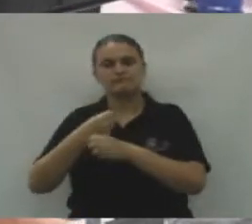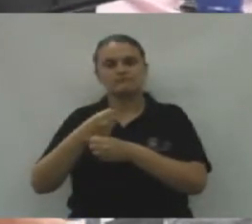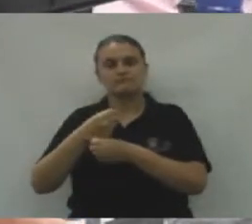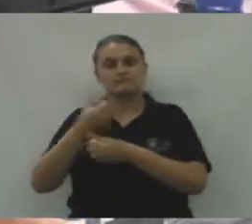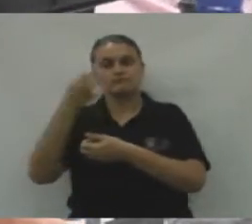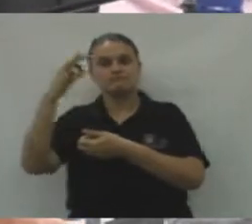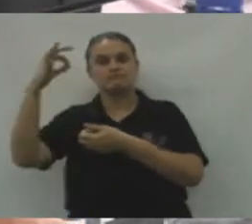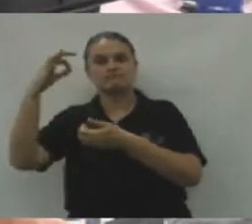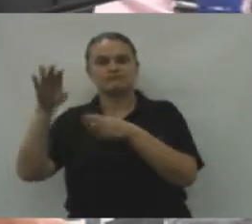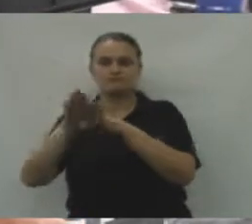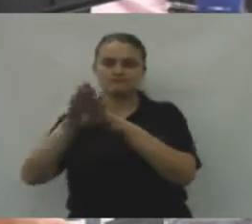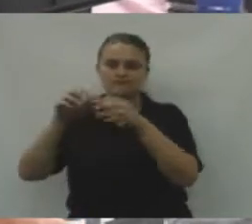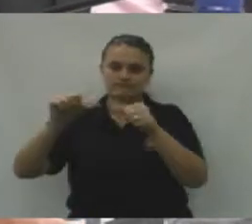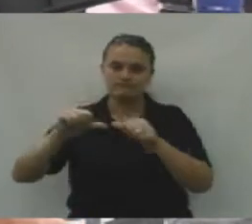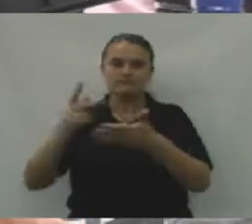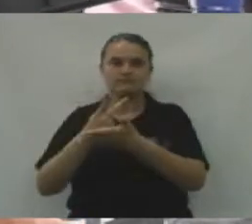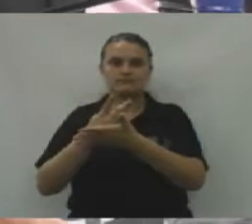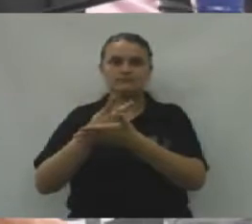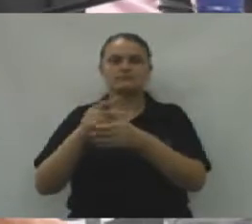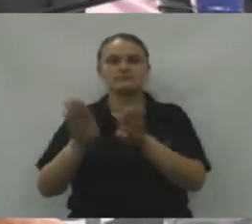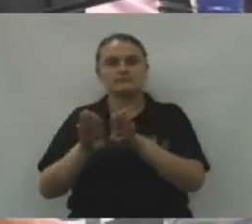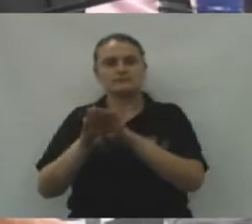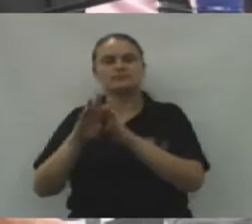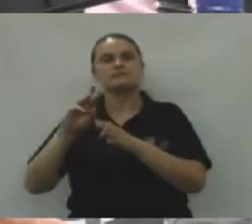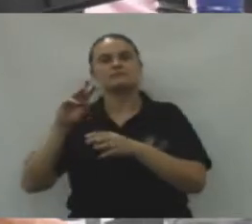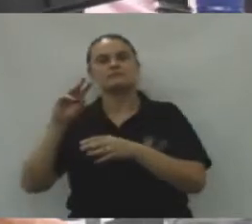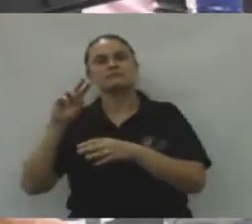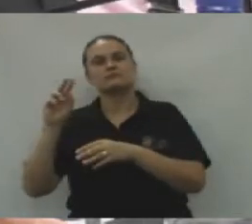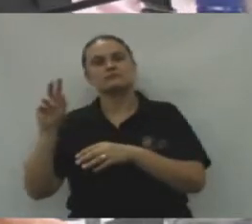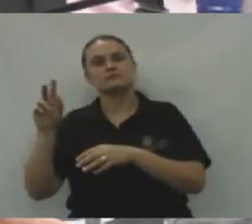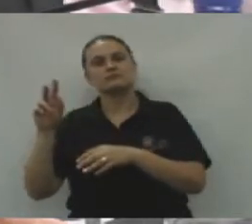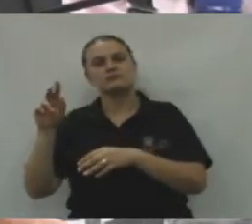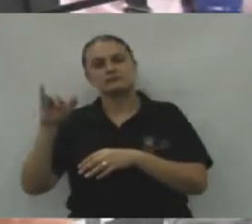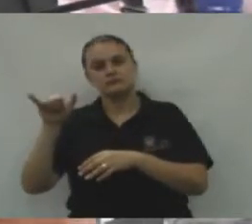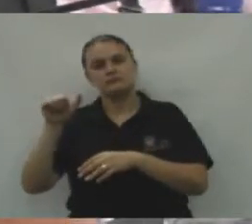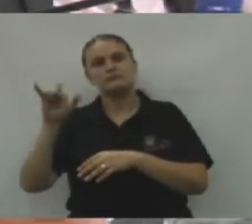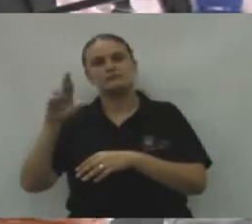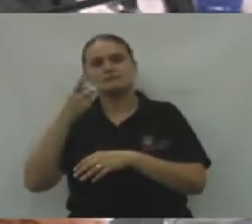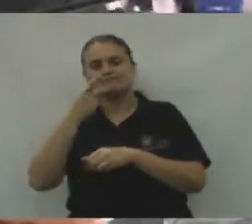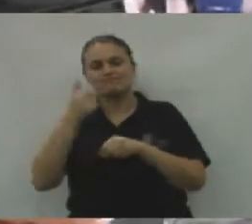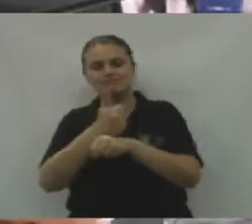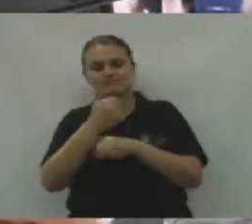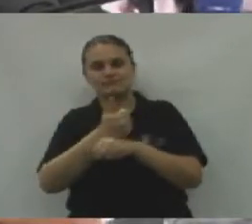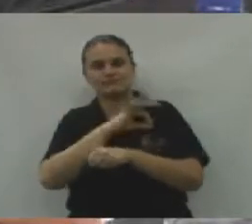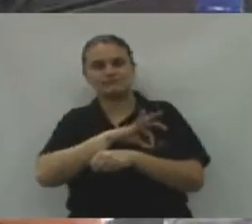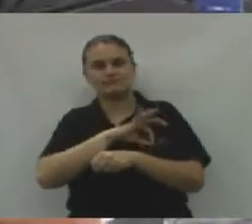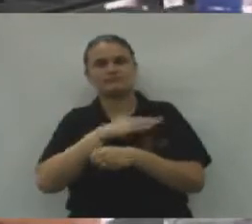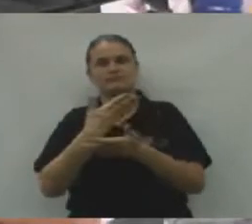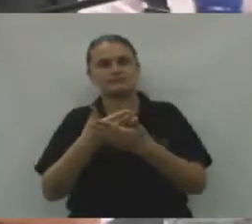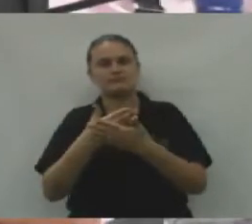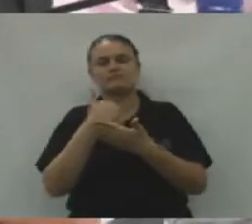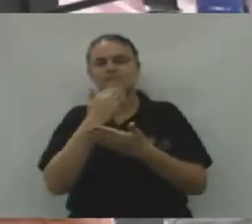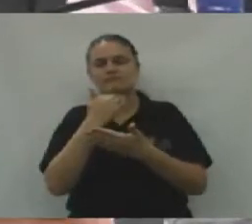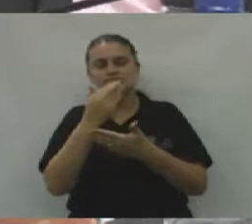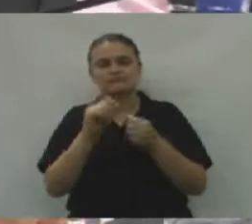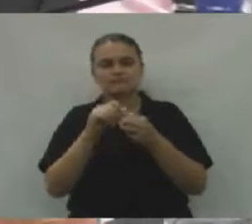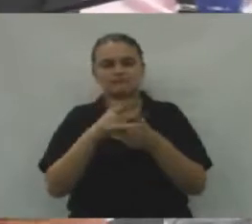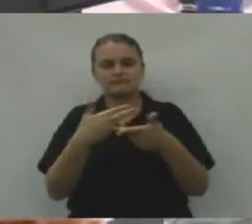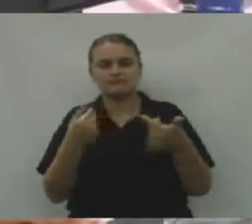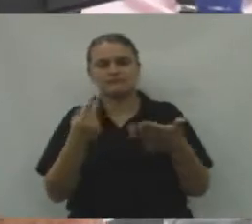acertos. Também o negócio do que o Jair falou dos planos de carreira, também também estamos estudando para que ninguém seja prejudicado, que não